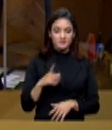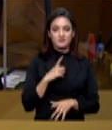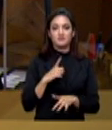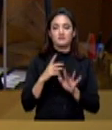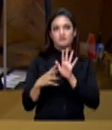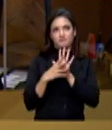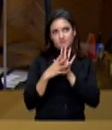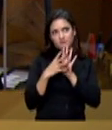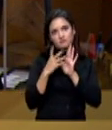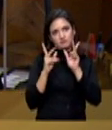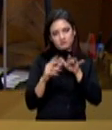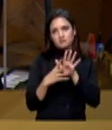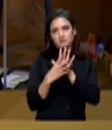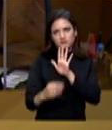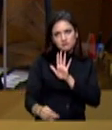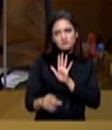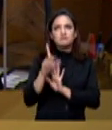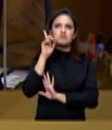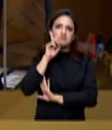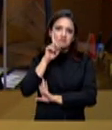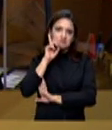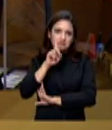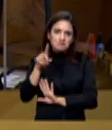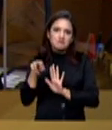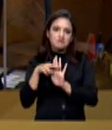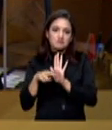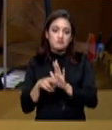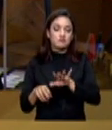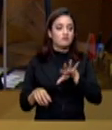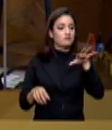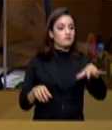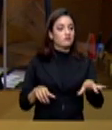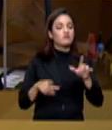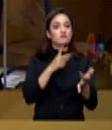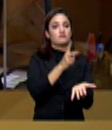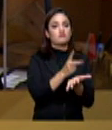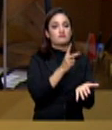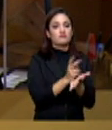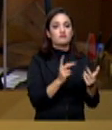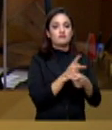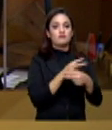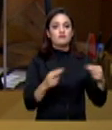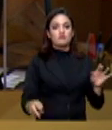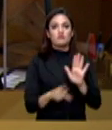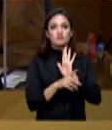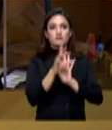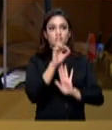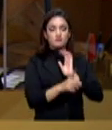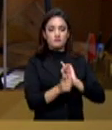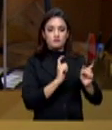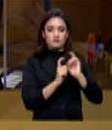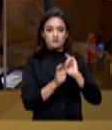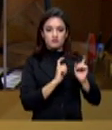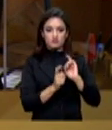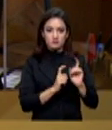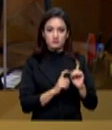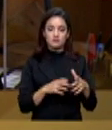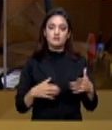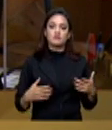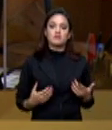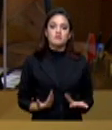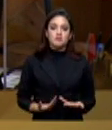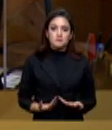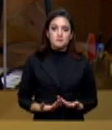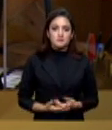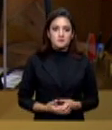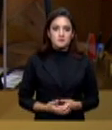modelo norte-americano de estado regulador e de outra manutenção institutos tradicionais de Direito Administrativo ainda